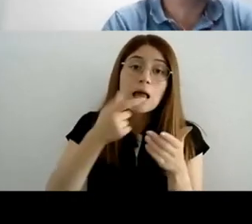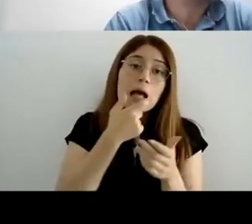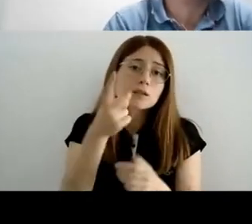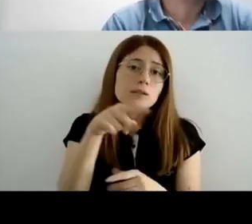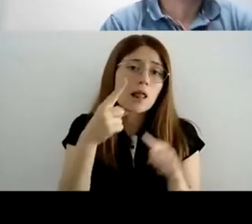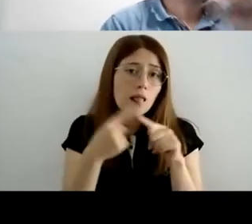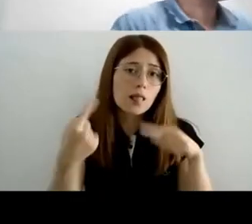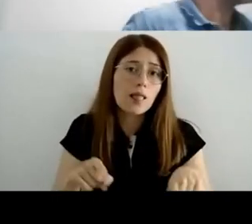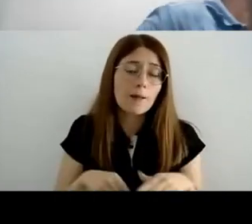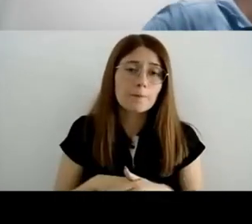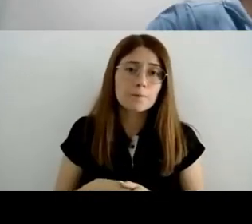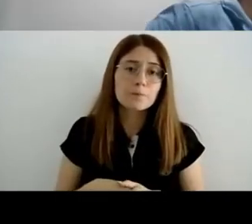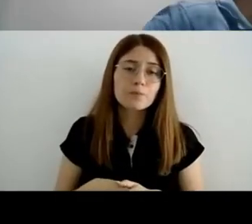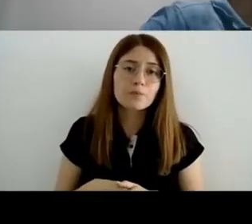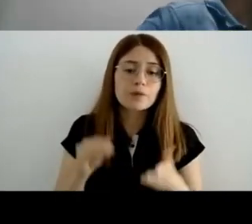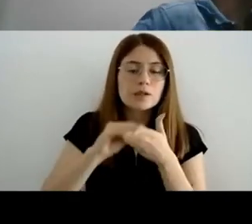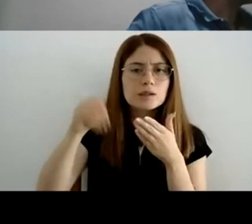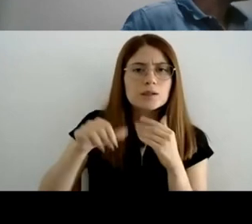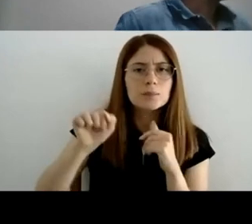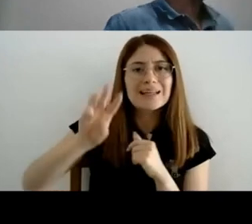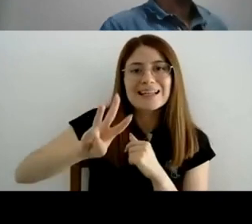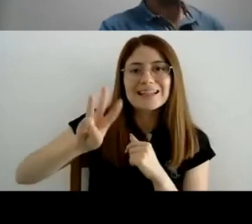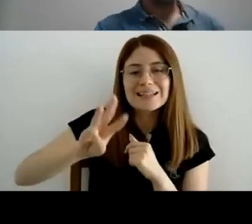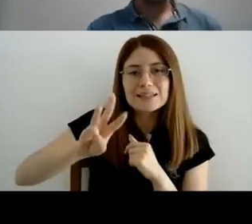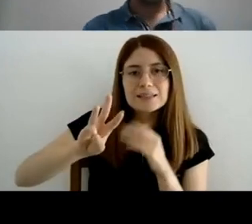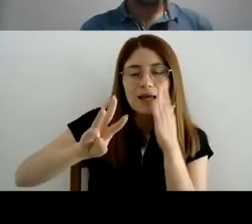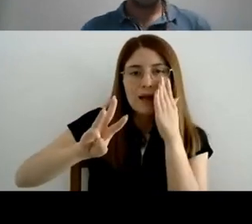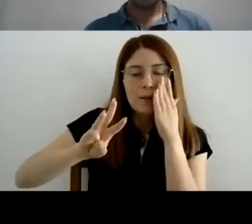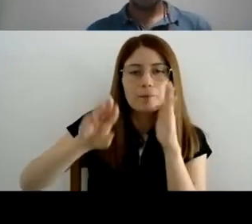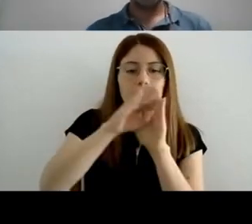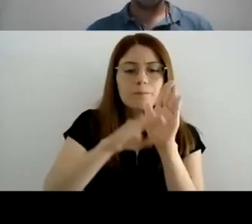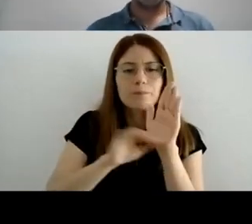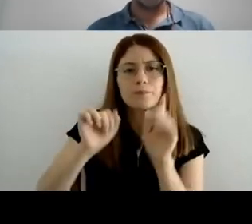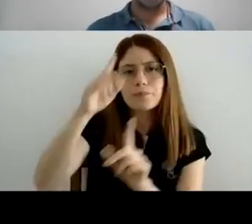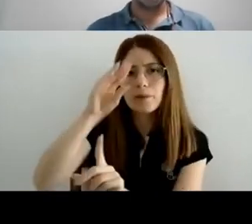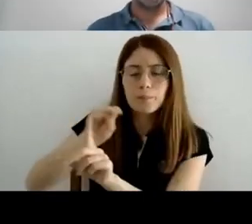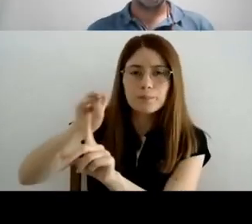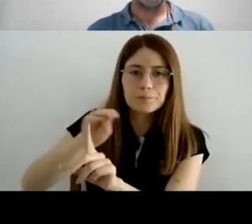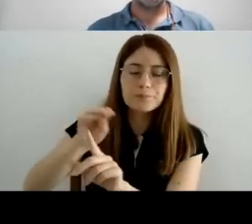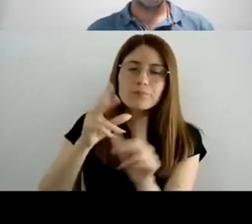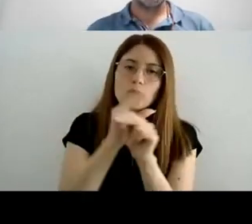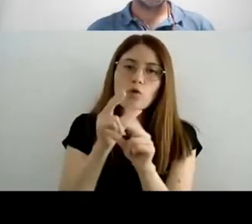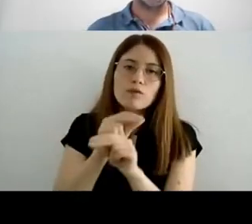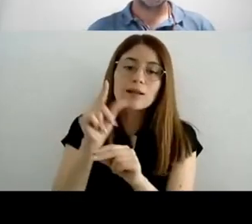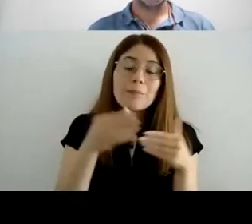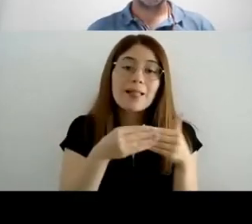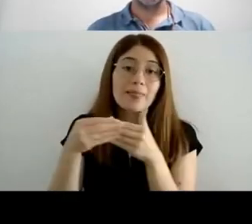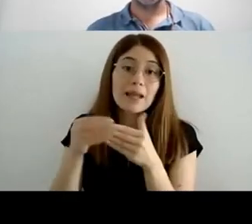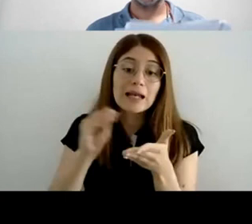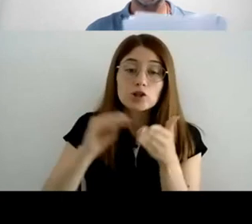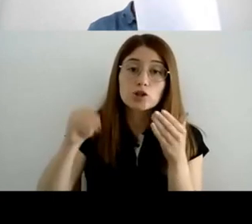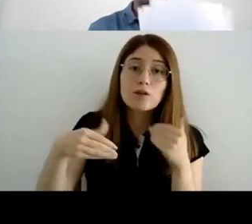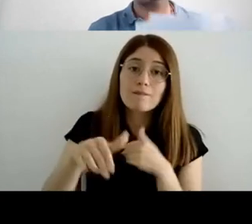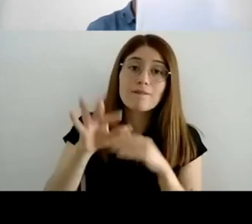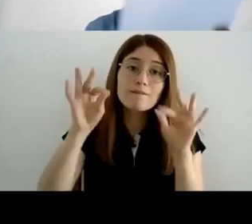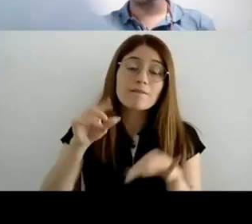interesse, inscreverem-se na 3ª edição do programa de mentoria para a inovação e liderança, cujas inscrições terminam